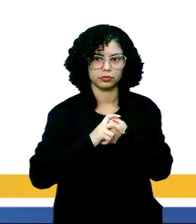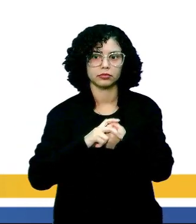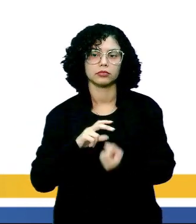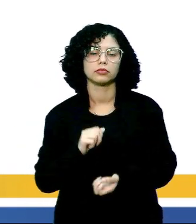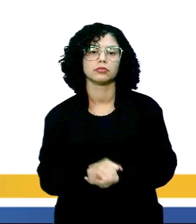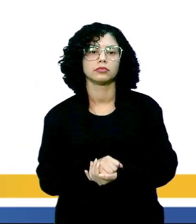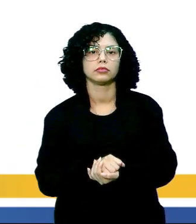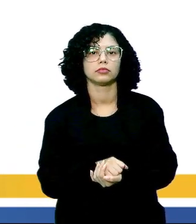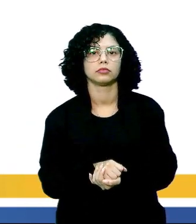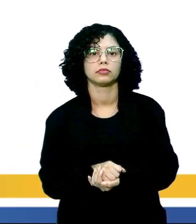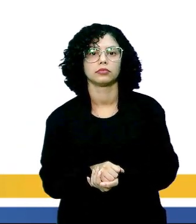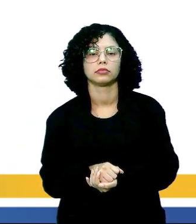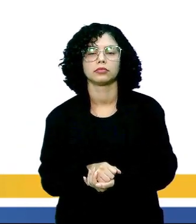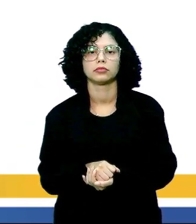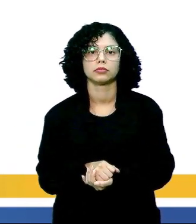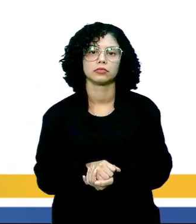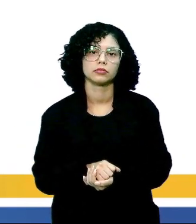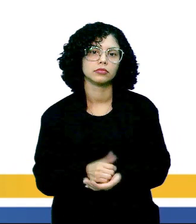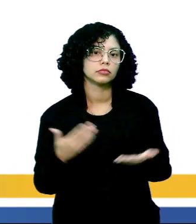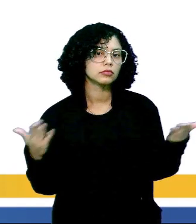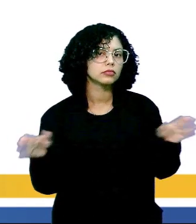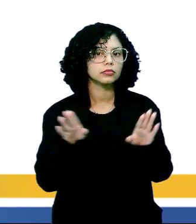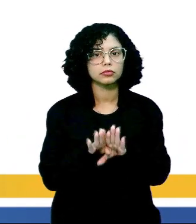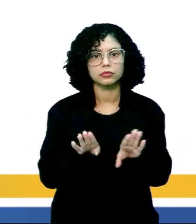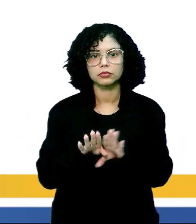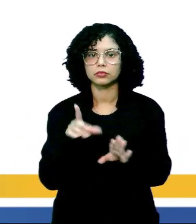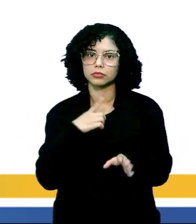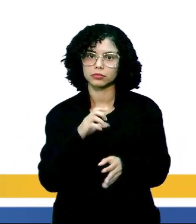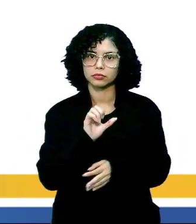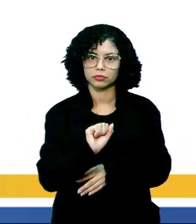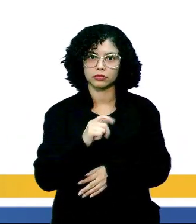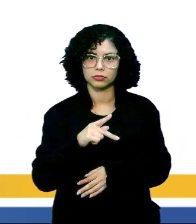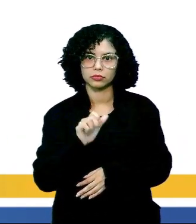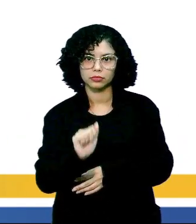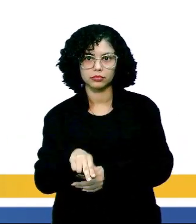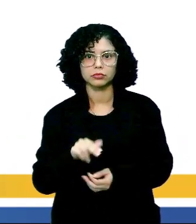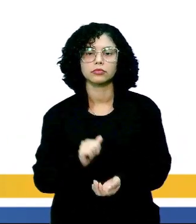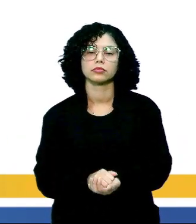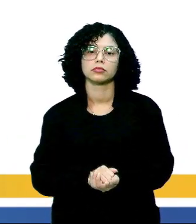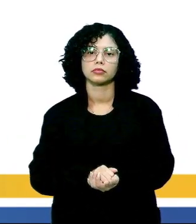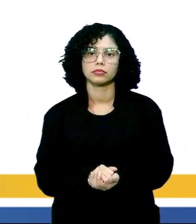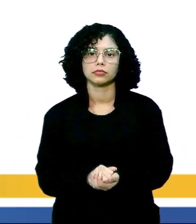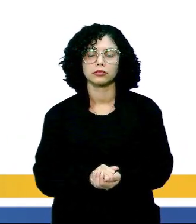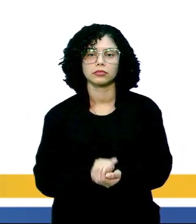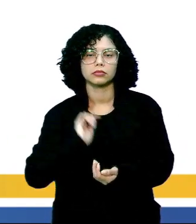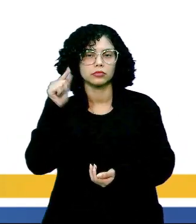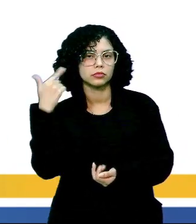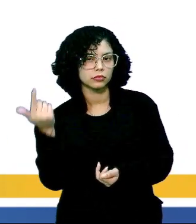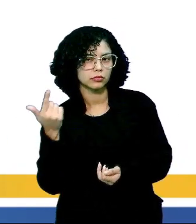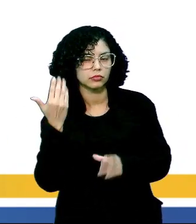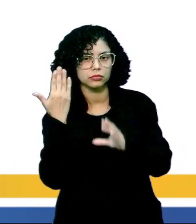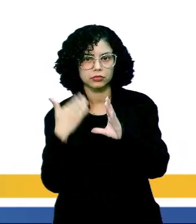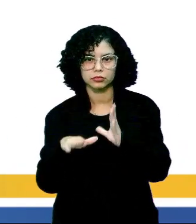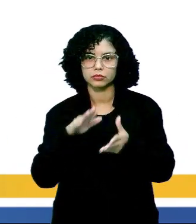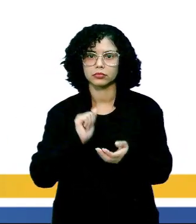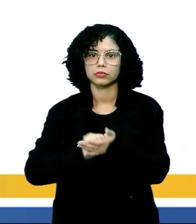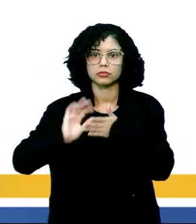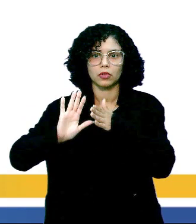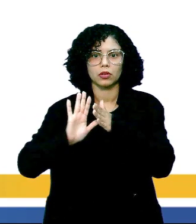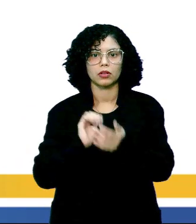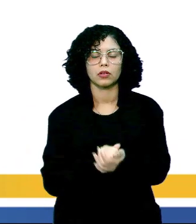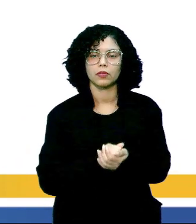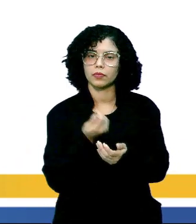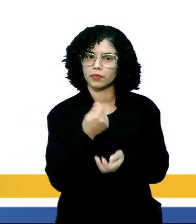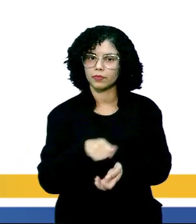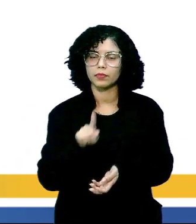temos alerta de vírus. Nós também temos o Spam, que são aquelas mensagens que